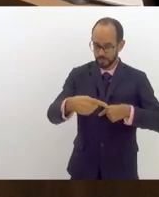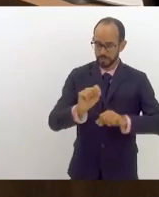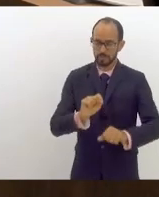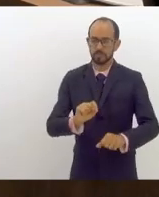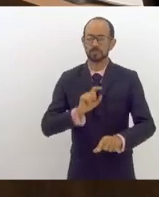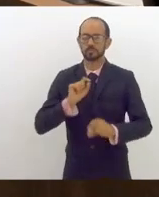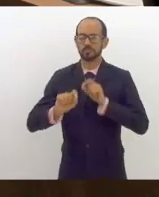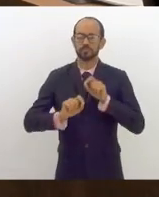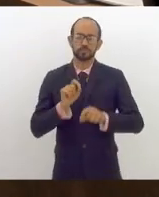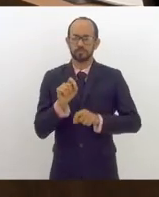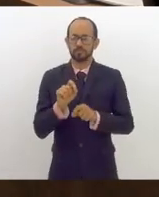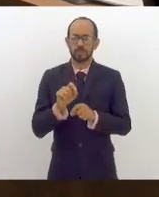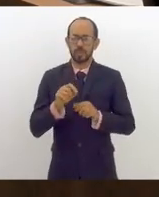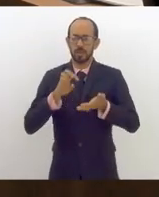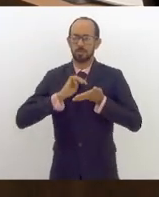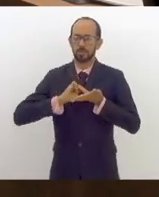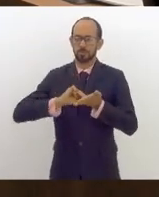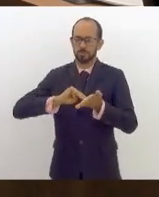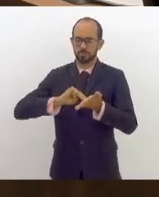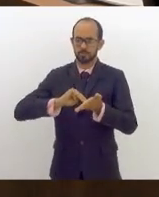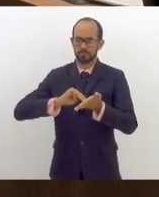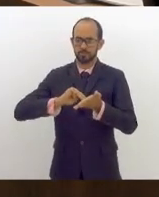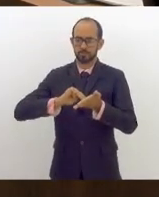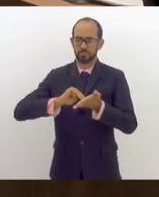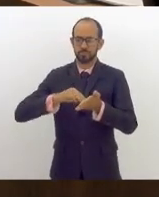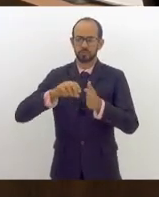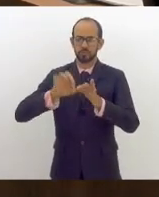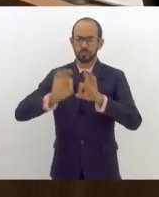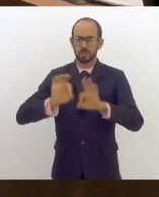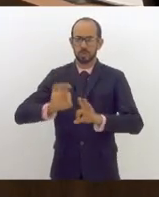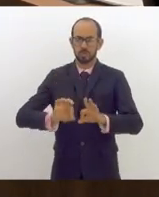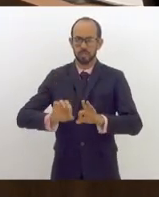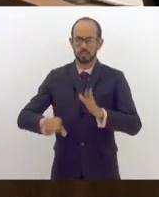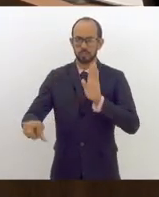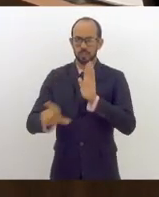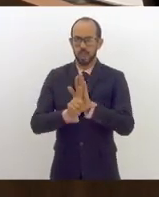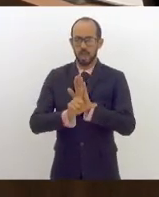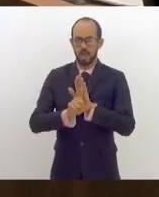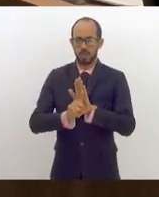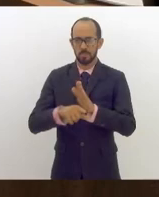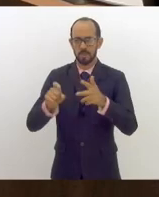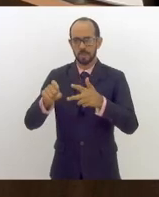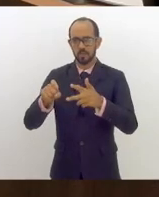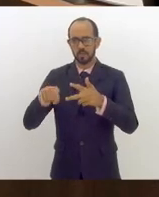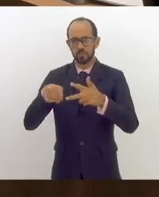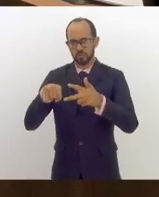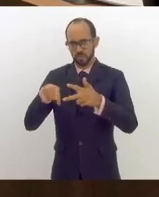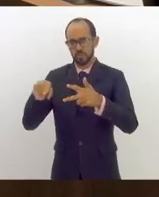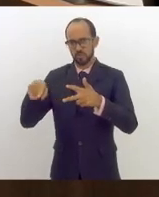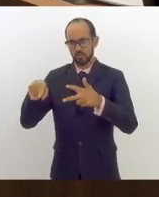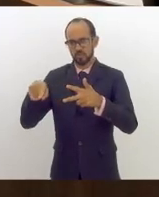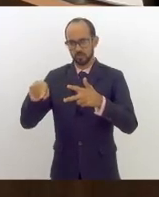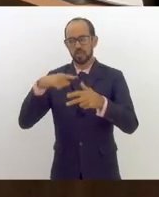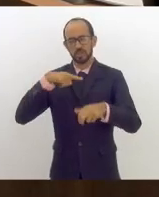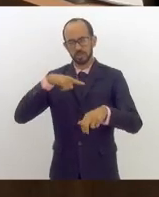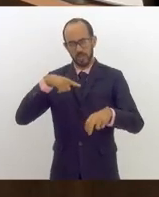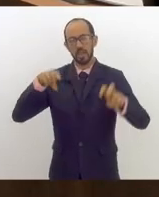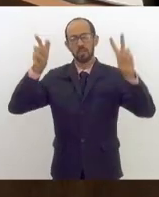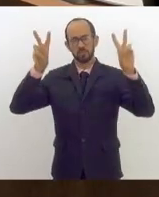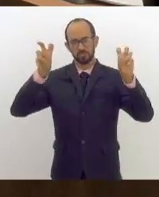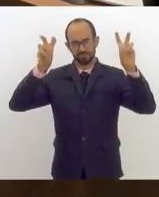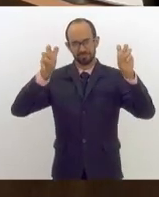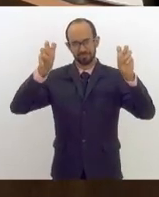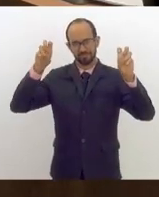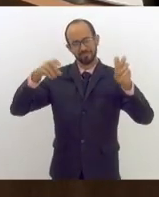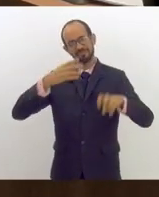de um projeto de lei para o Executivo que guarda um terror similar ao decreto